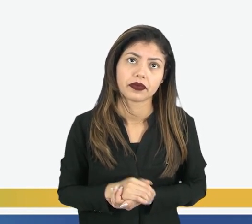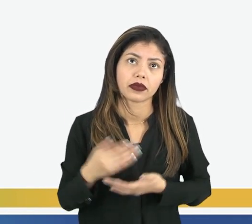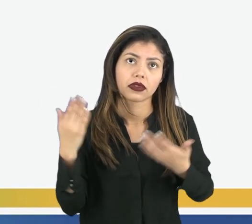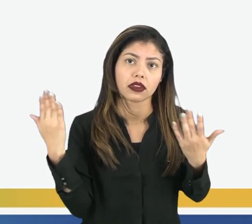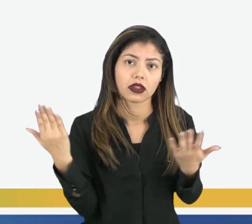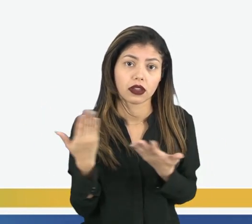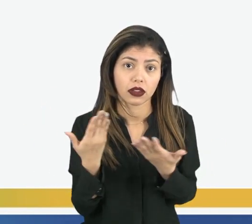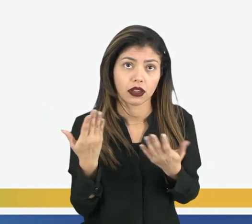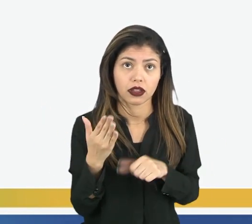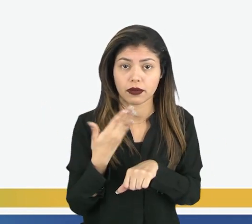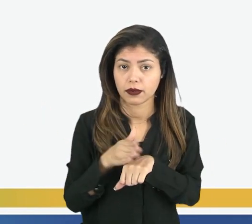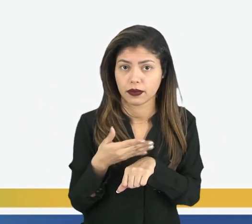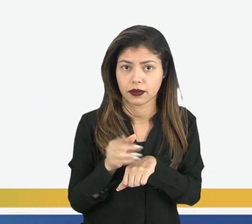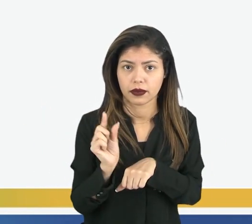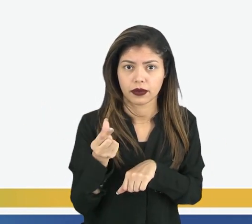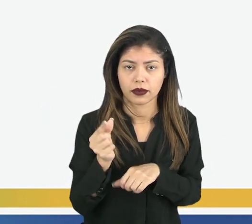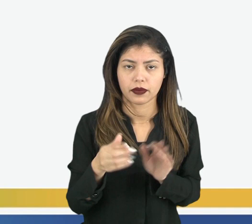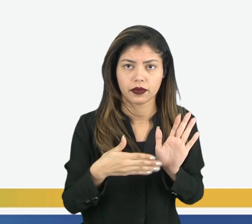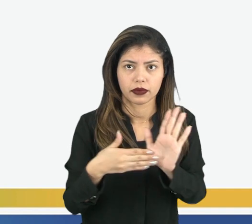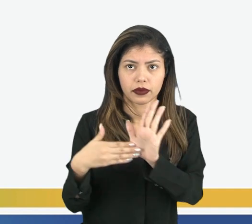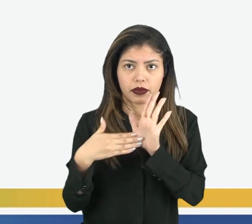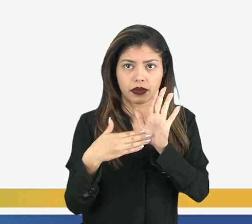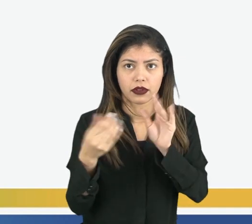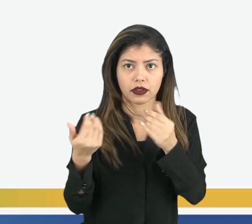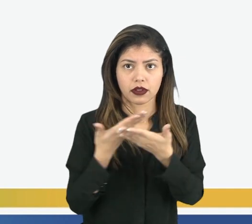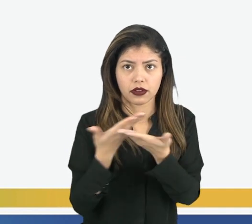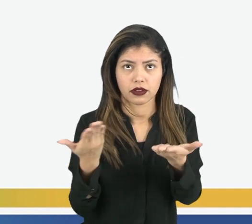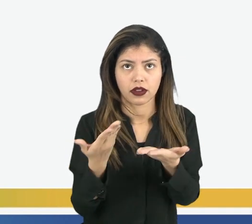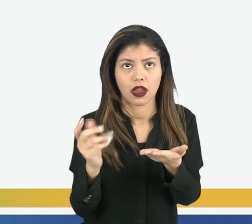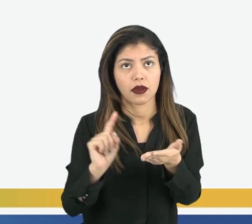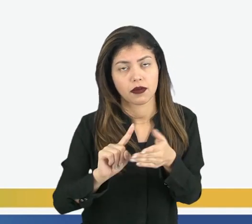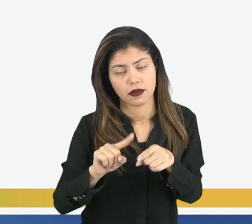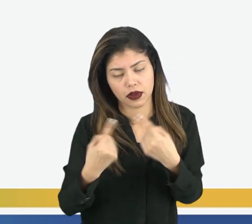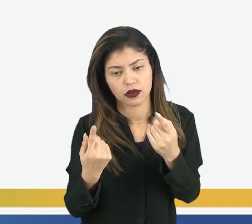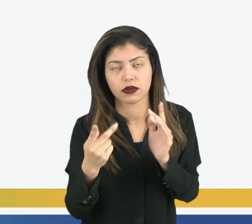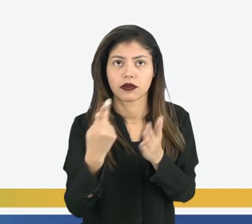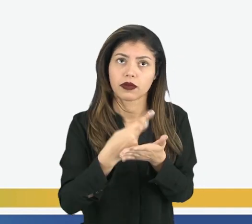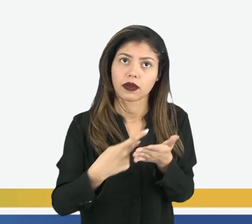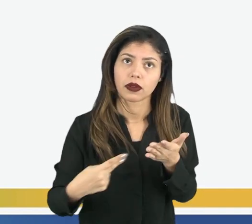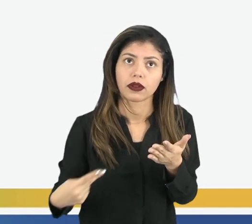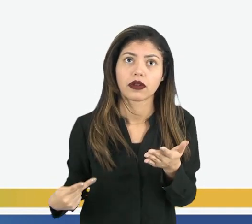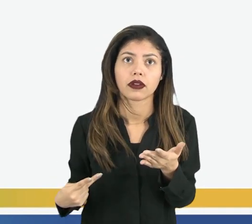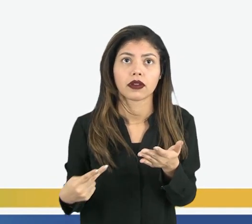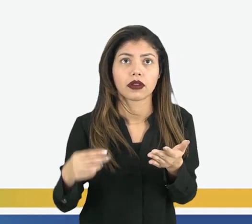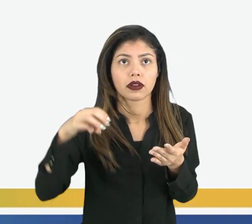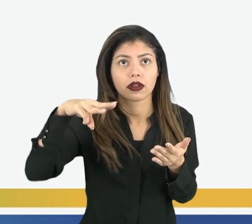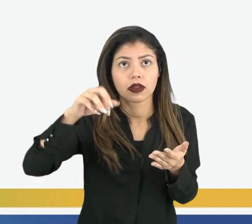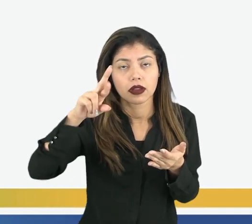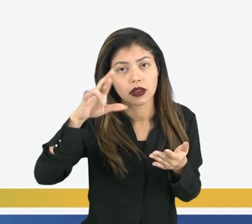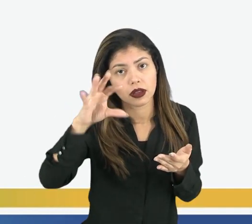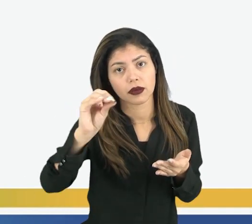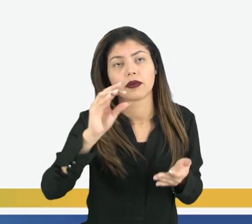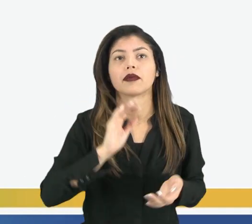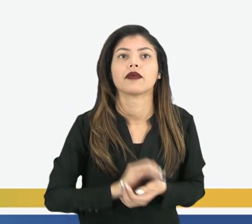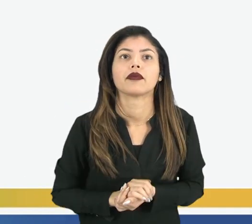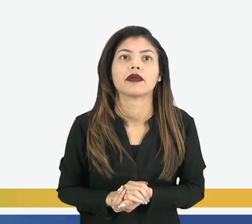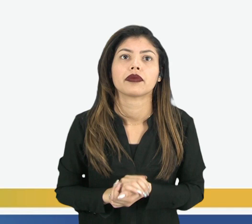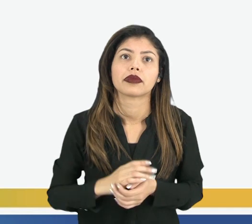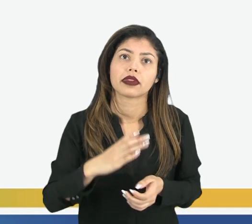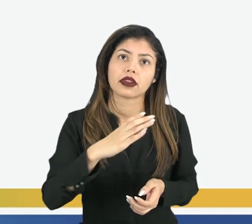Agora vamos exercitar. Vou apresentar para vocês mais um poema e agora é um poema de Mário Quintana.